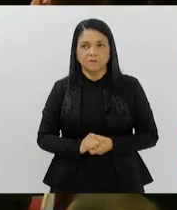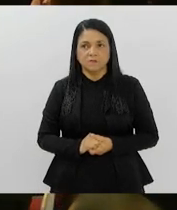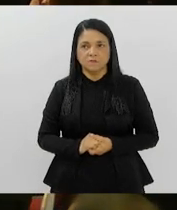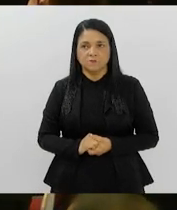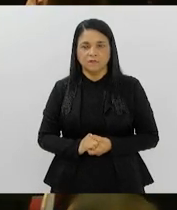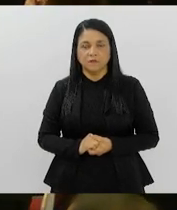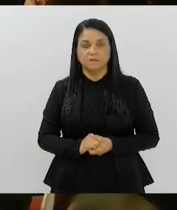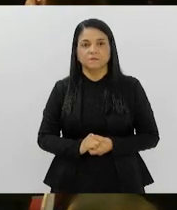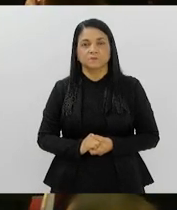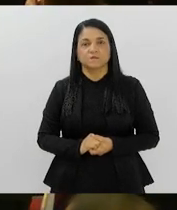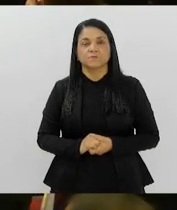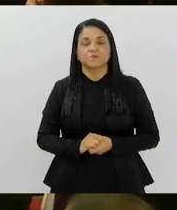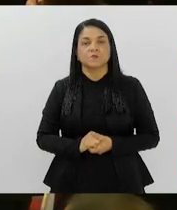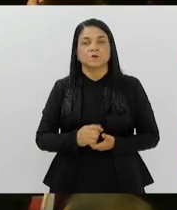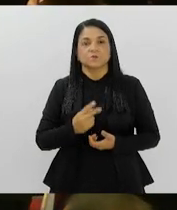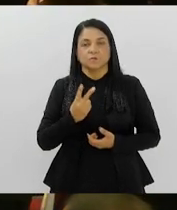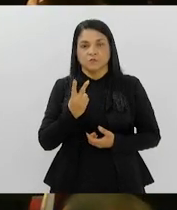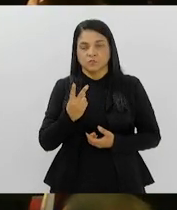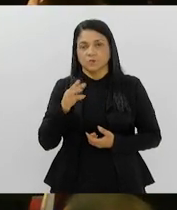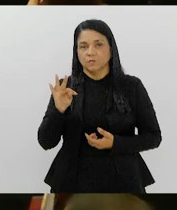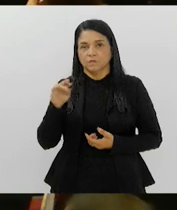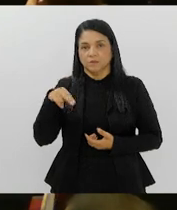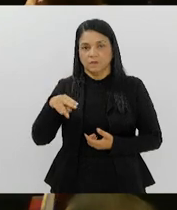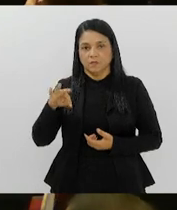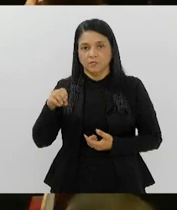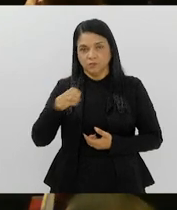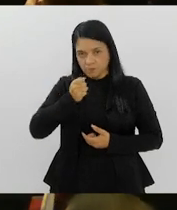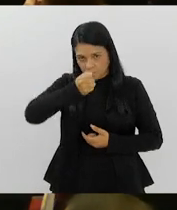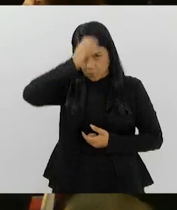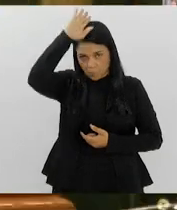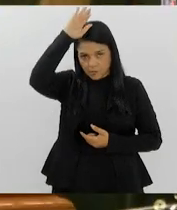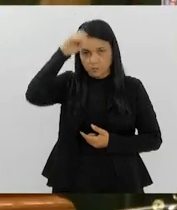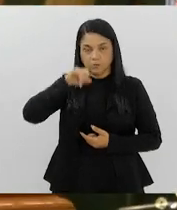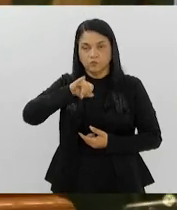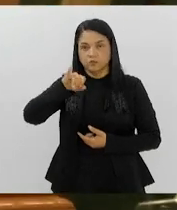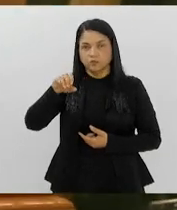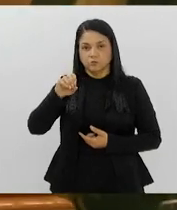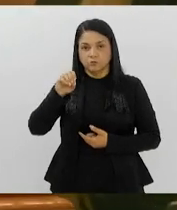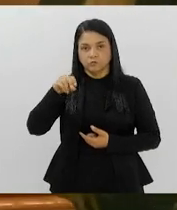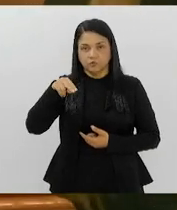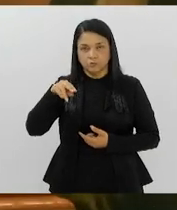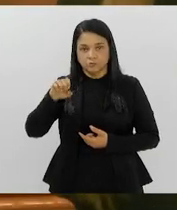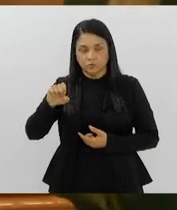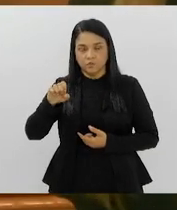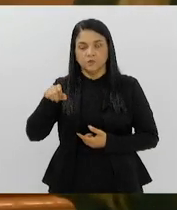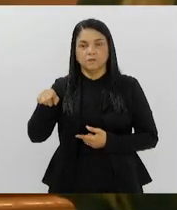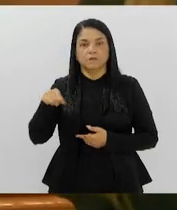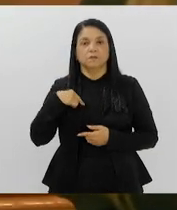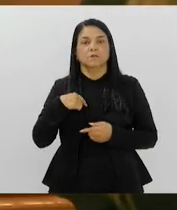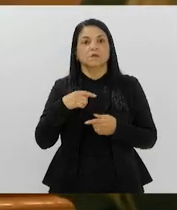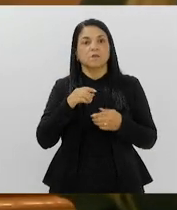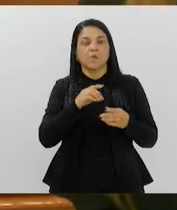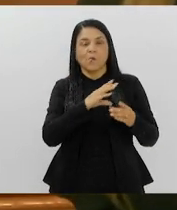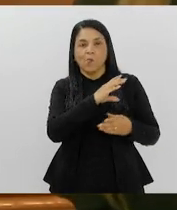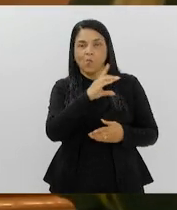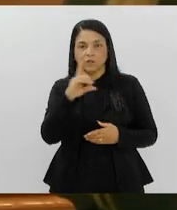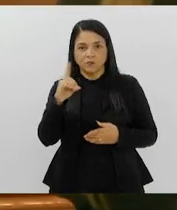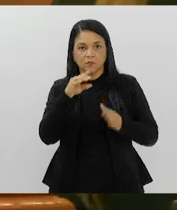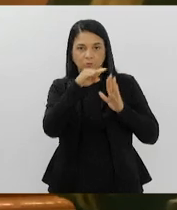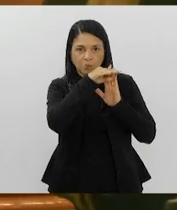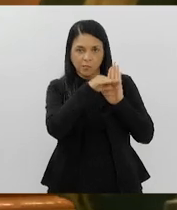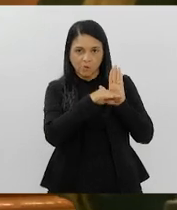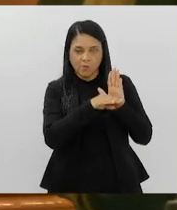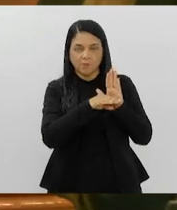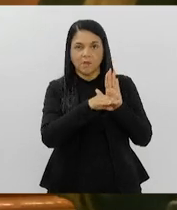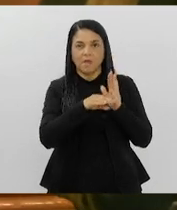O segundo tenente bombeiro militar, Johnny Santana Turi da Silva, coordenador do programa Acre pela